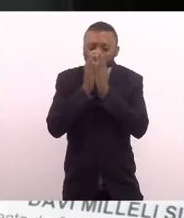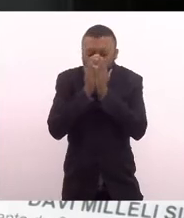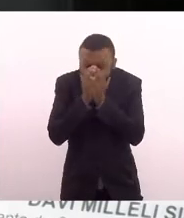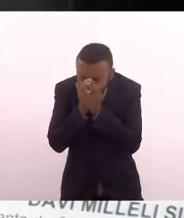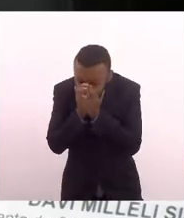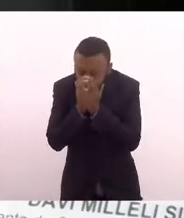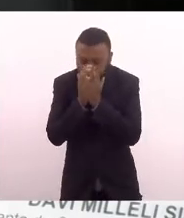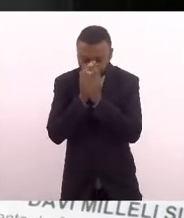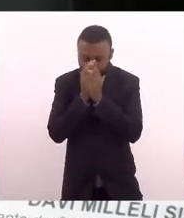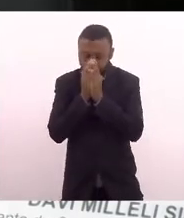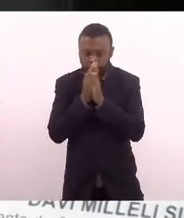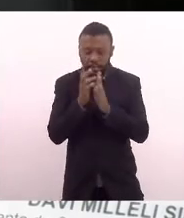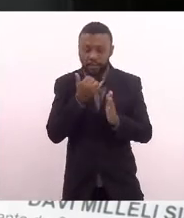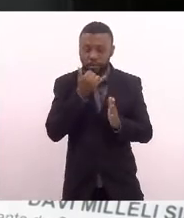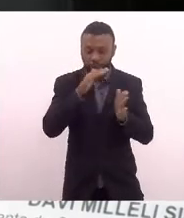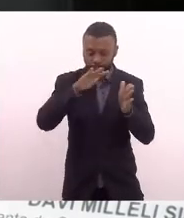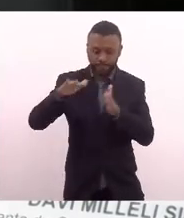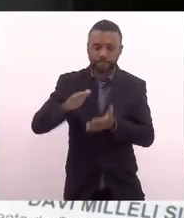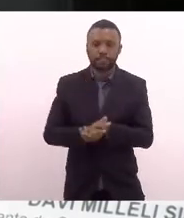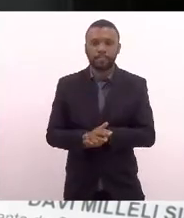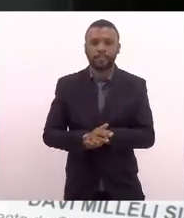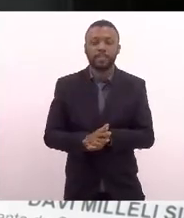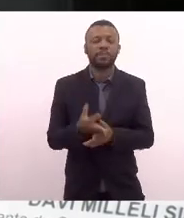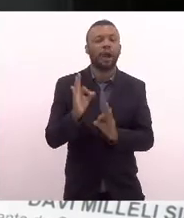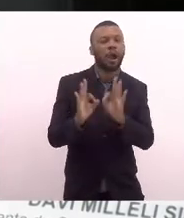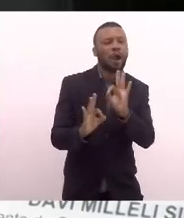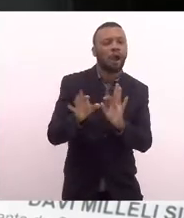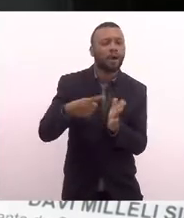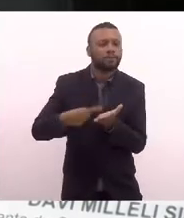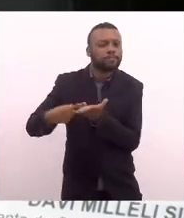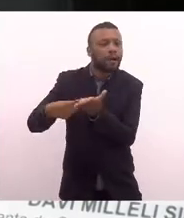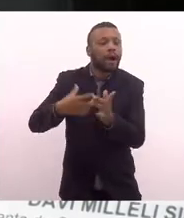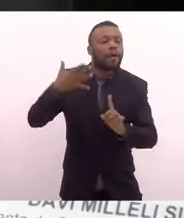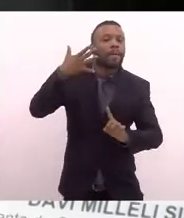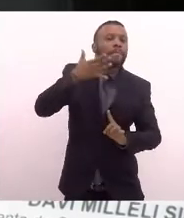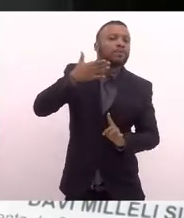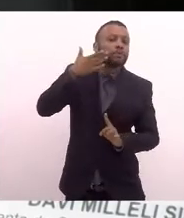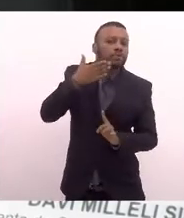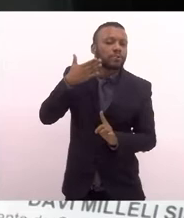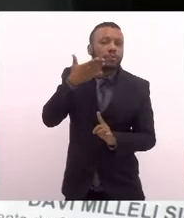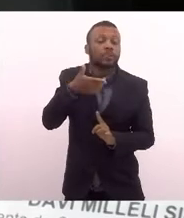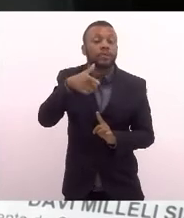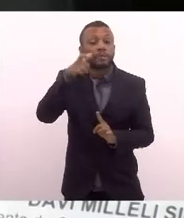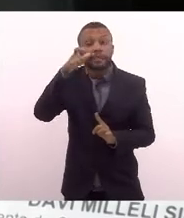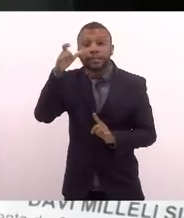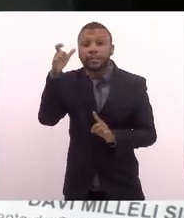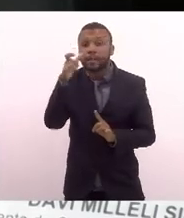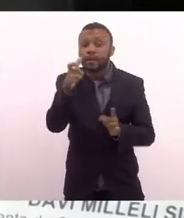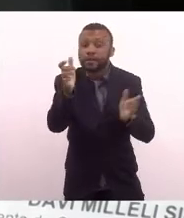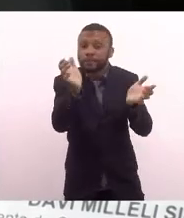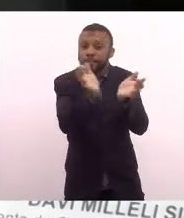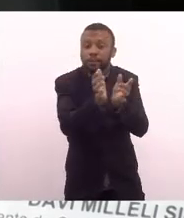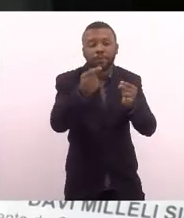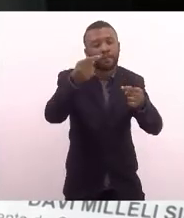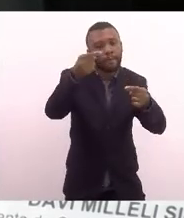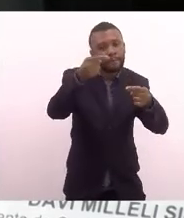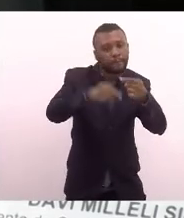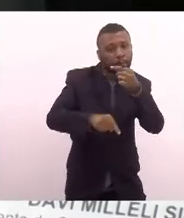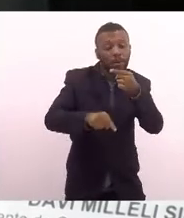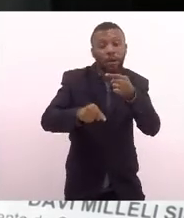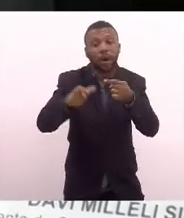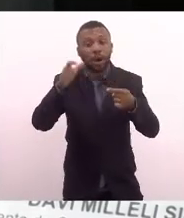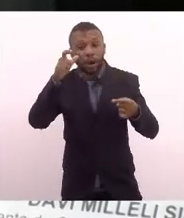organizar uma fala que coloca os interesses da categoria de forma contraditória aos interesses do